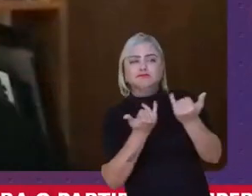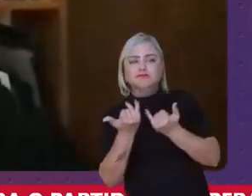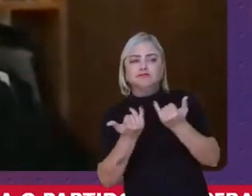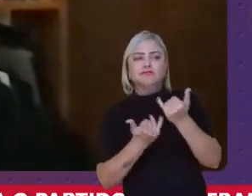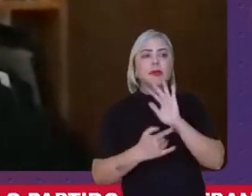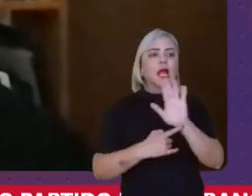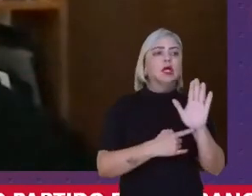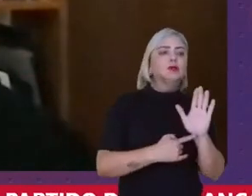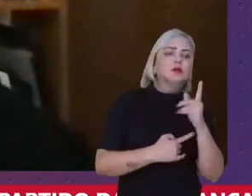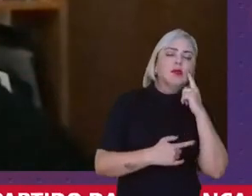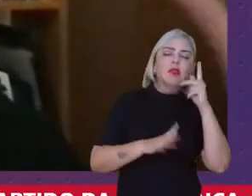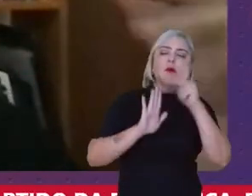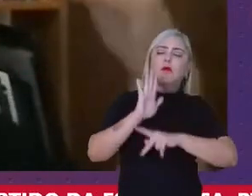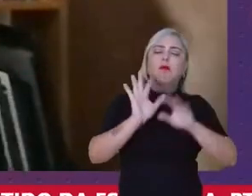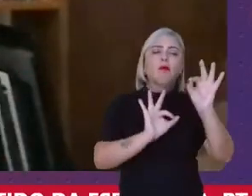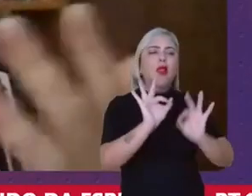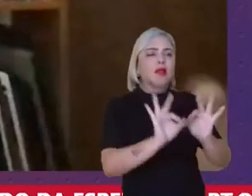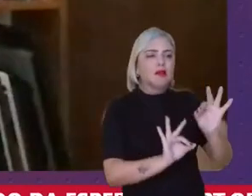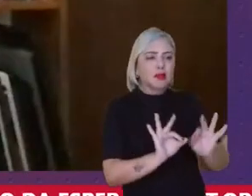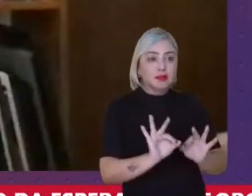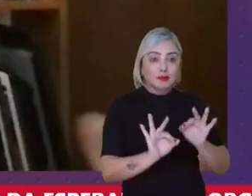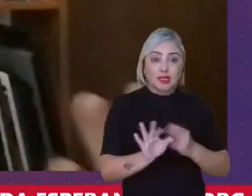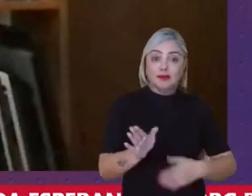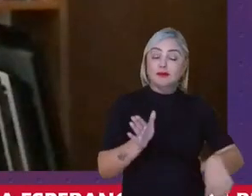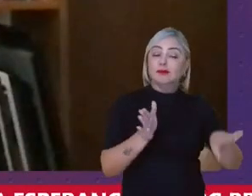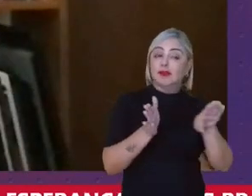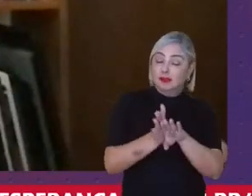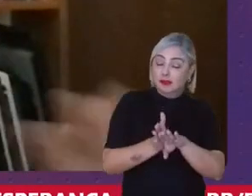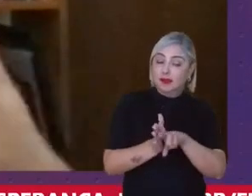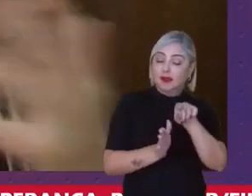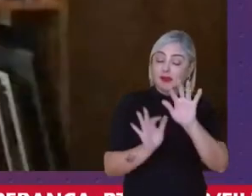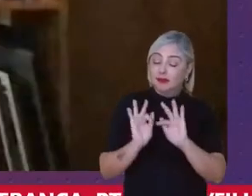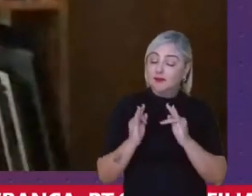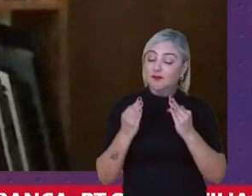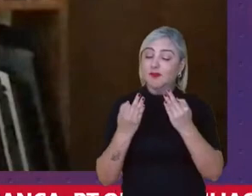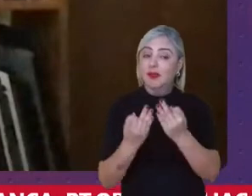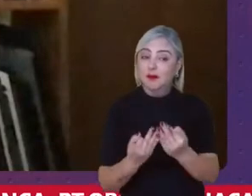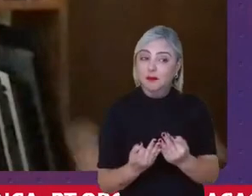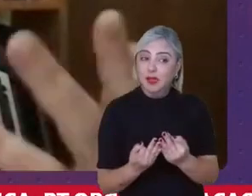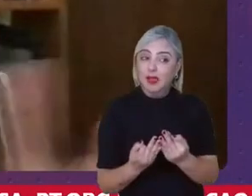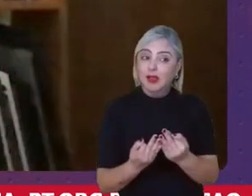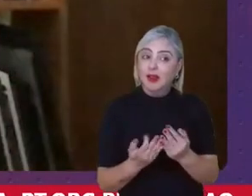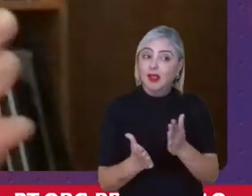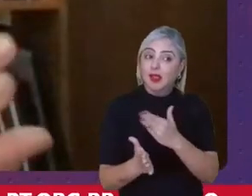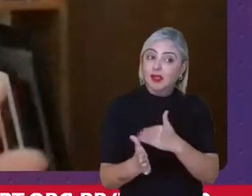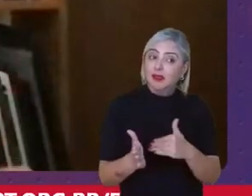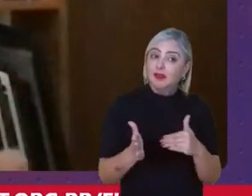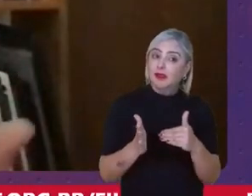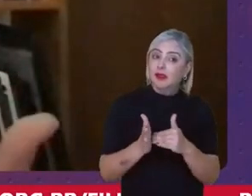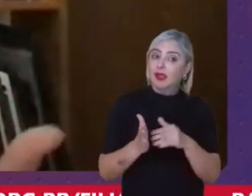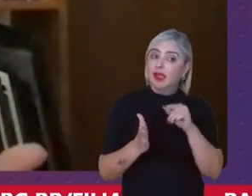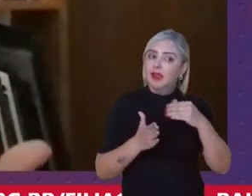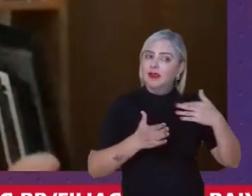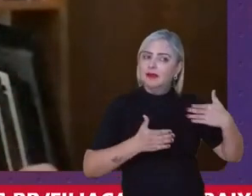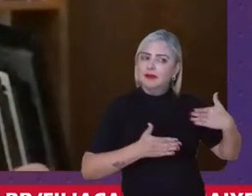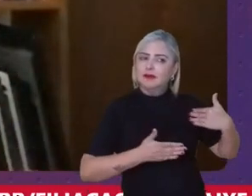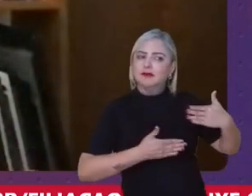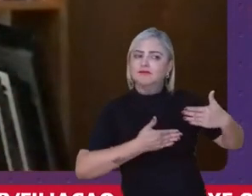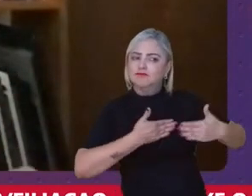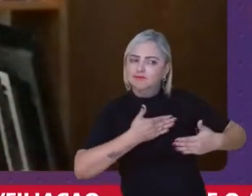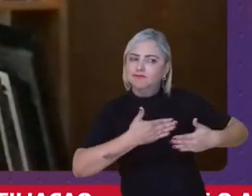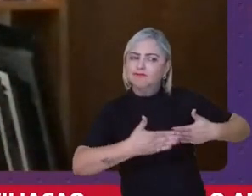nos ajuda a fazer esse planejamento e chegar nessa família de forma integral, né? Era esse caminho que a gente